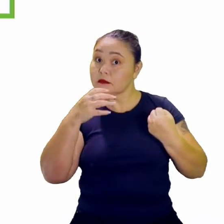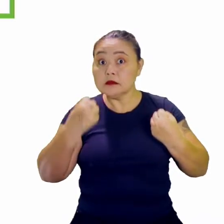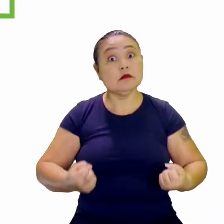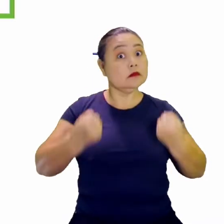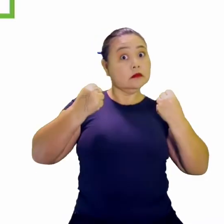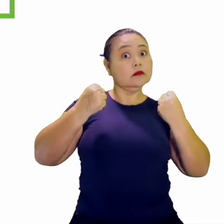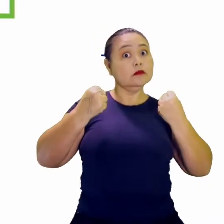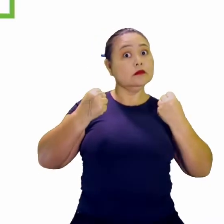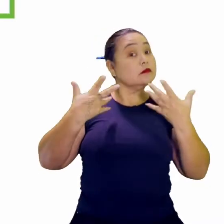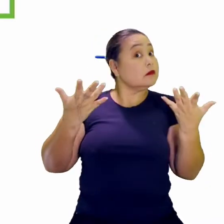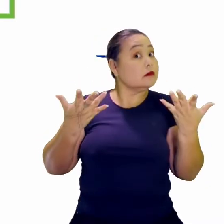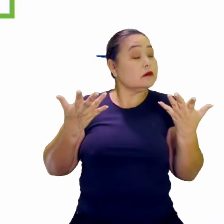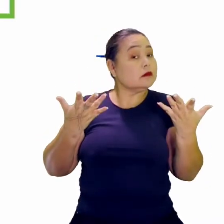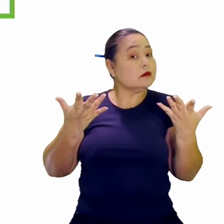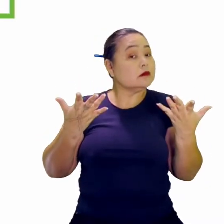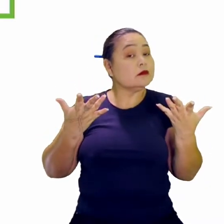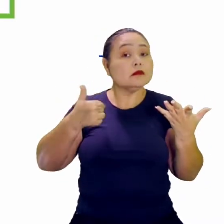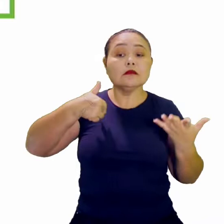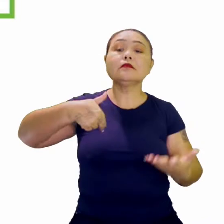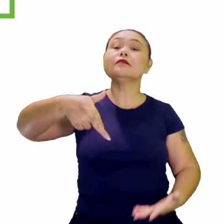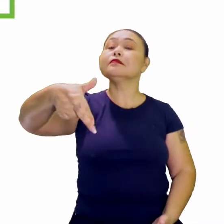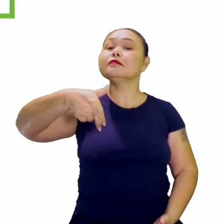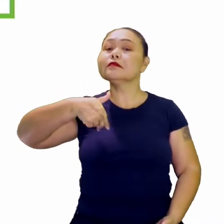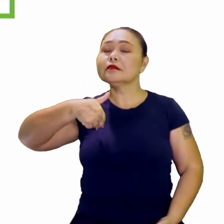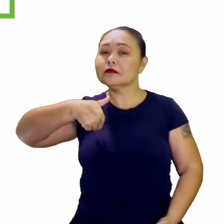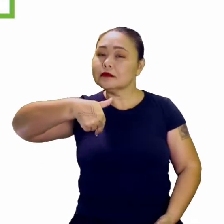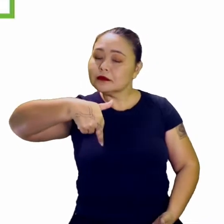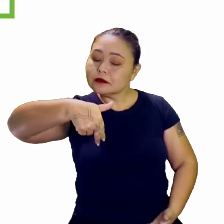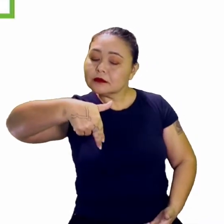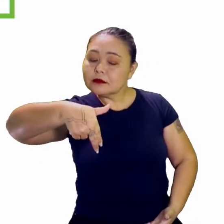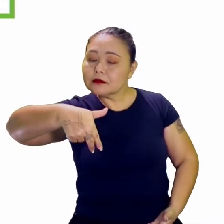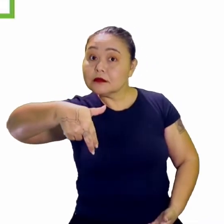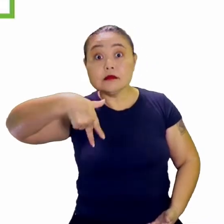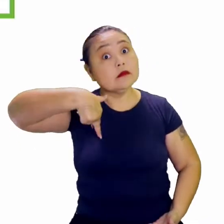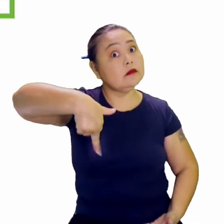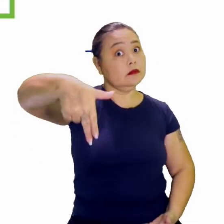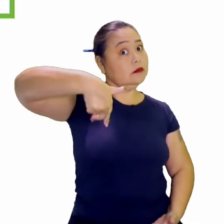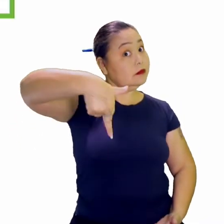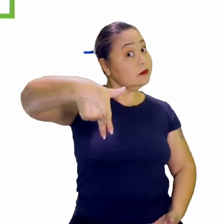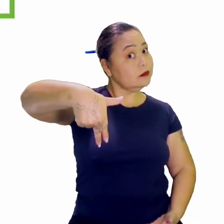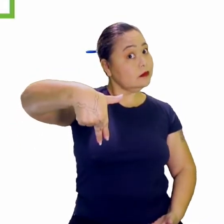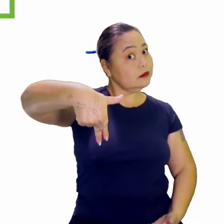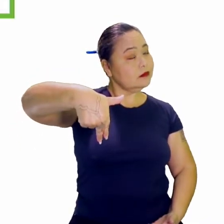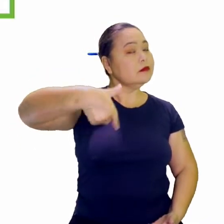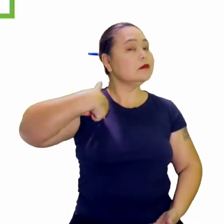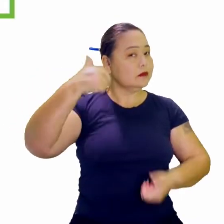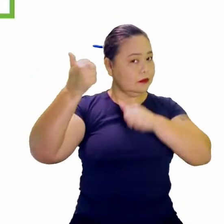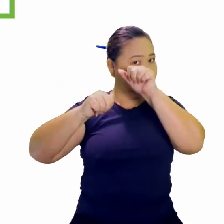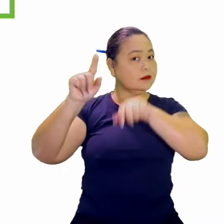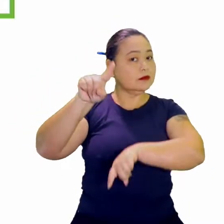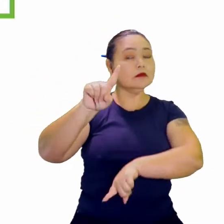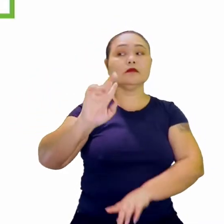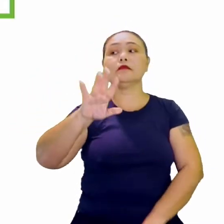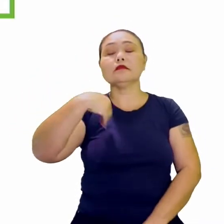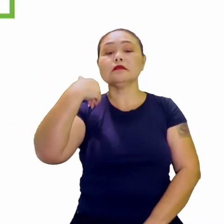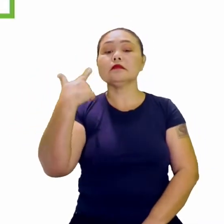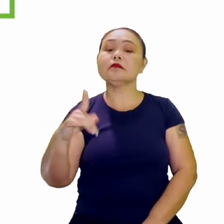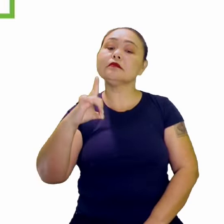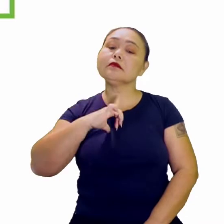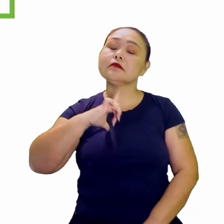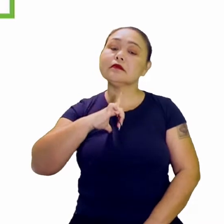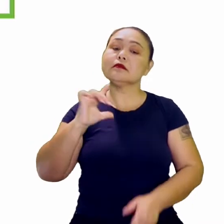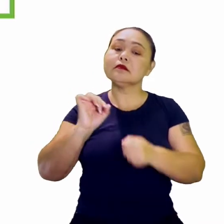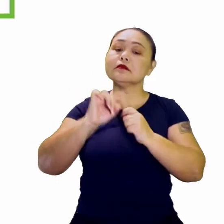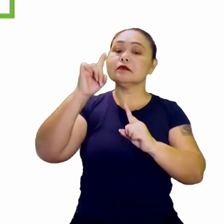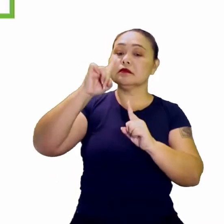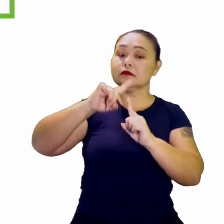levanta rápido? Na maratona, ele corre devagar ou ele corre rápido? Vai analisando. Aí nós temos